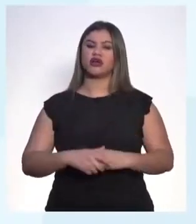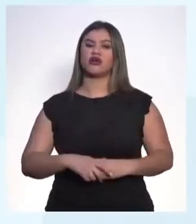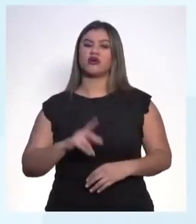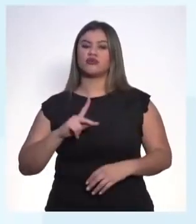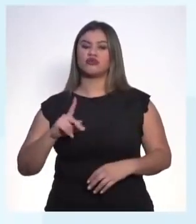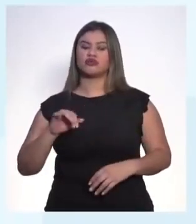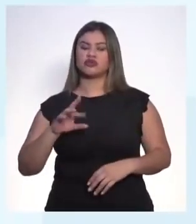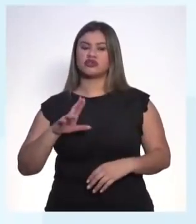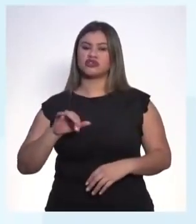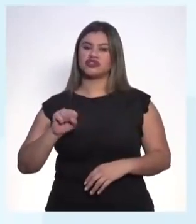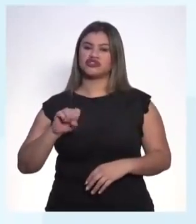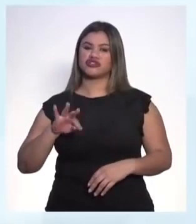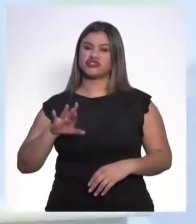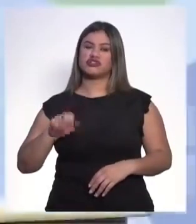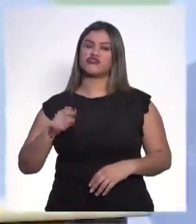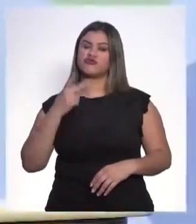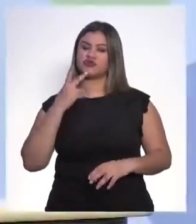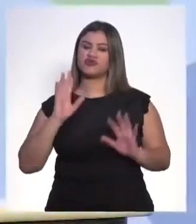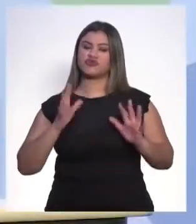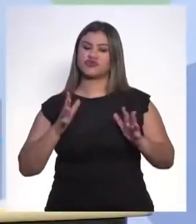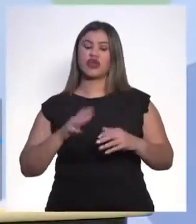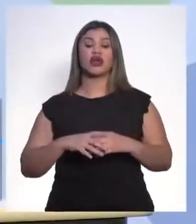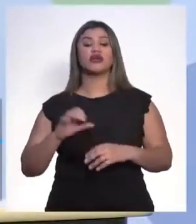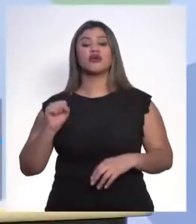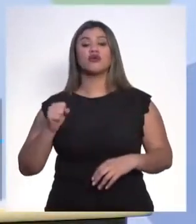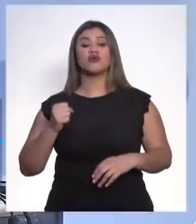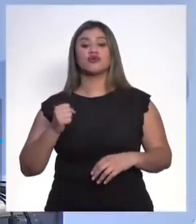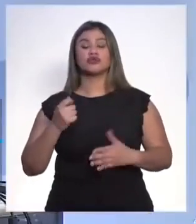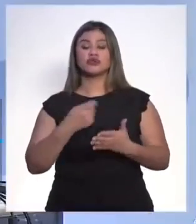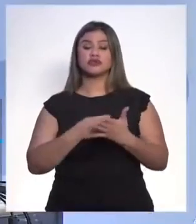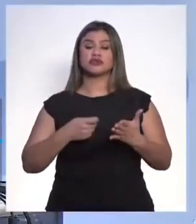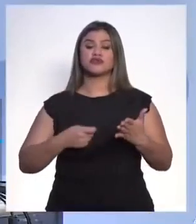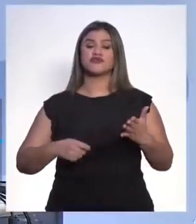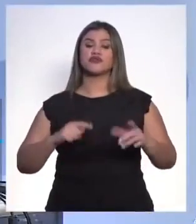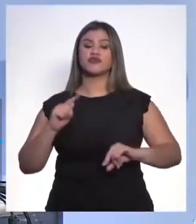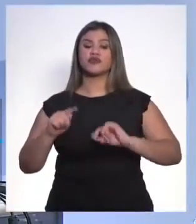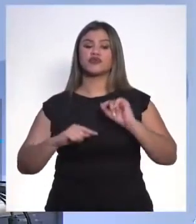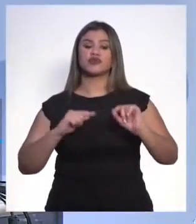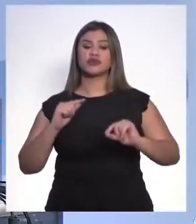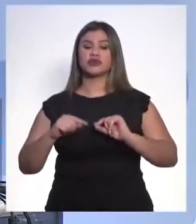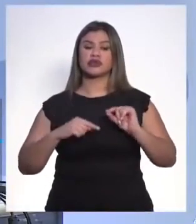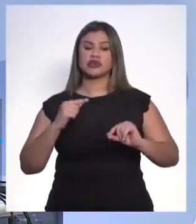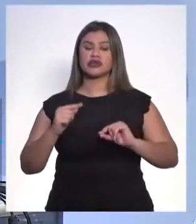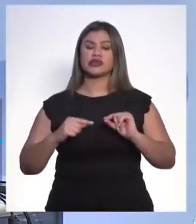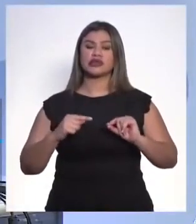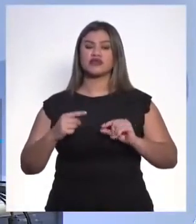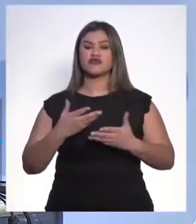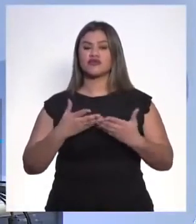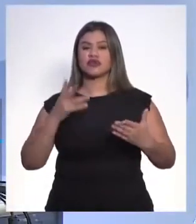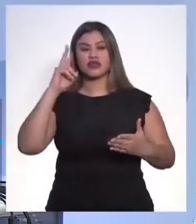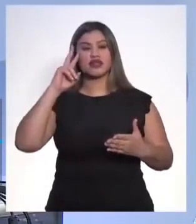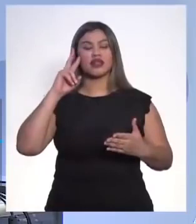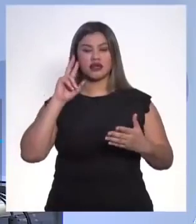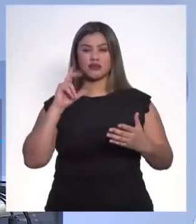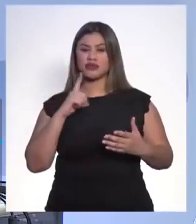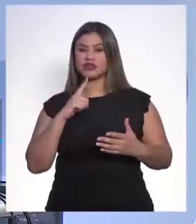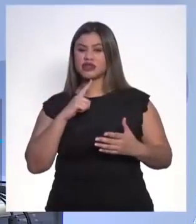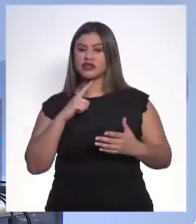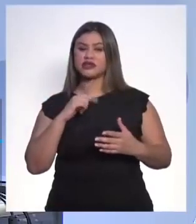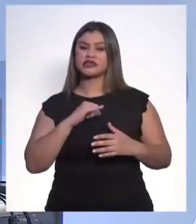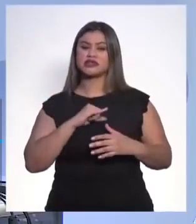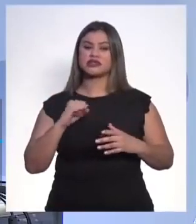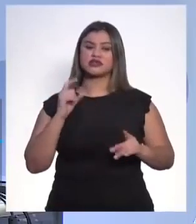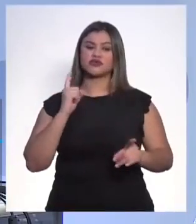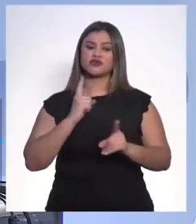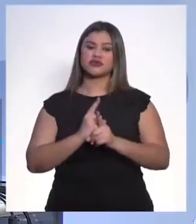colocou que já aconteceu. Tá. E a 8? Quem escreveu esse texto? Quem consegue lembrar aí quem escreveu? Se a gente não achar